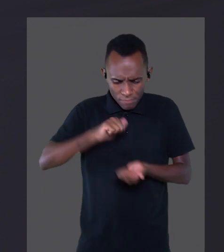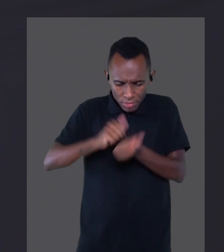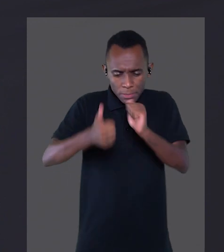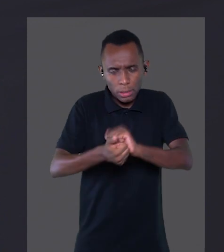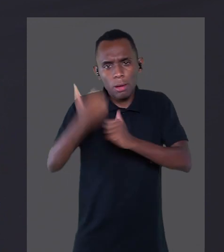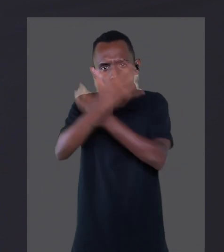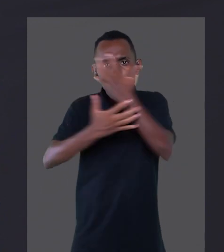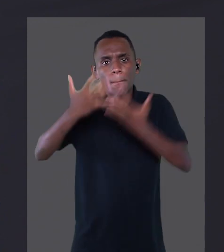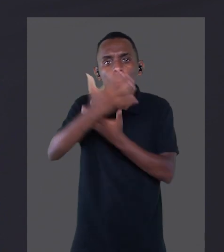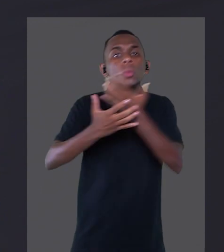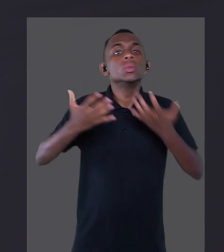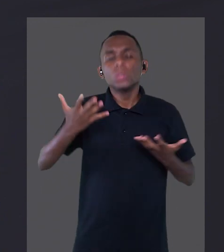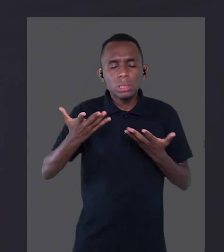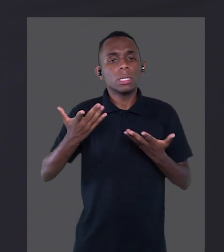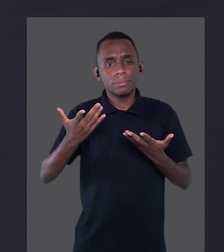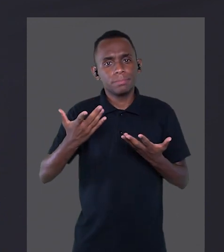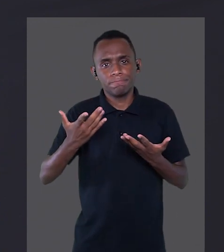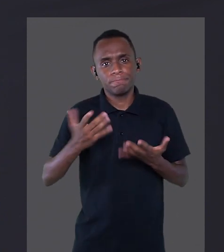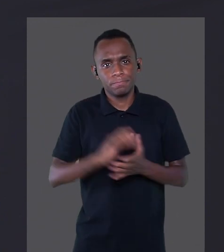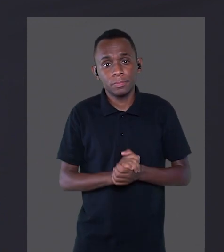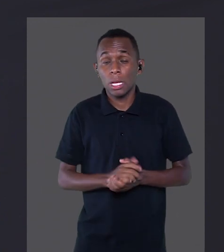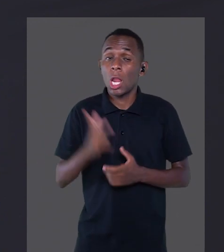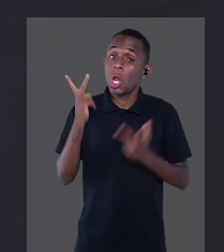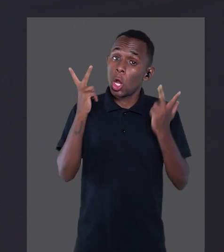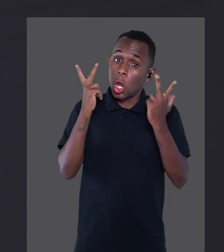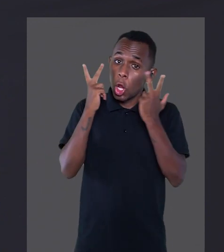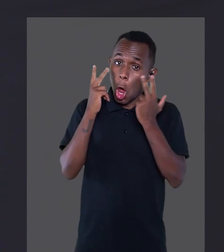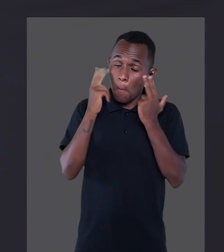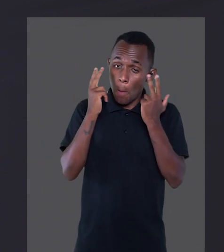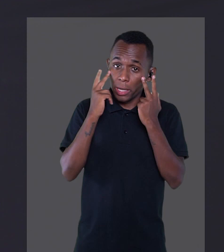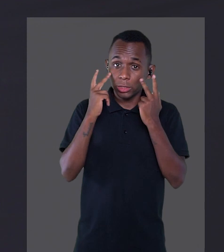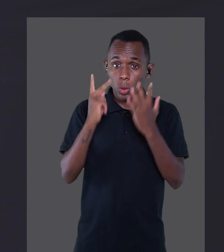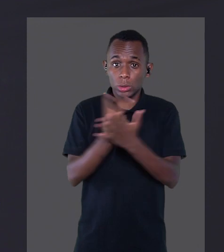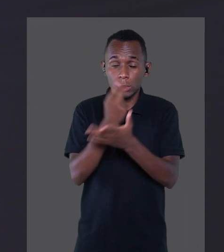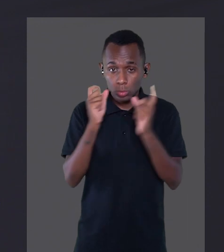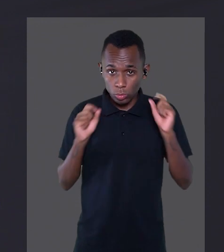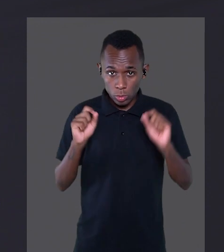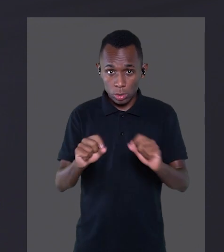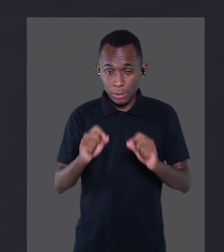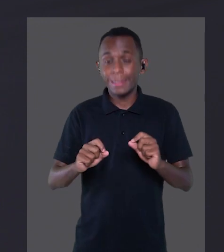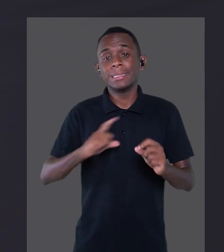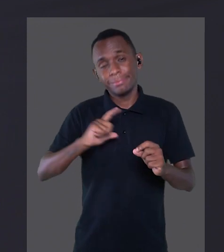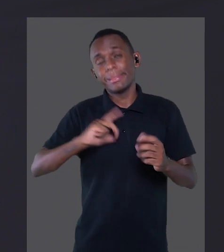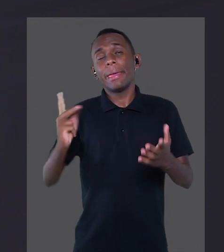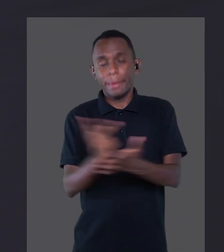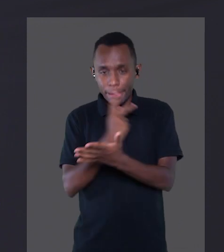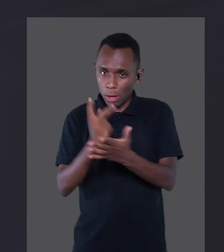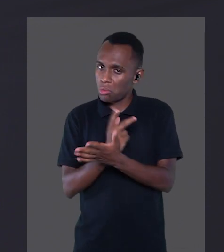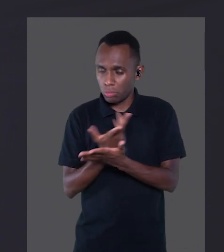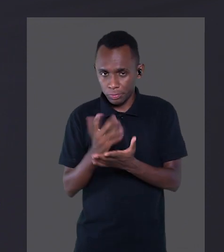vou transformar isso numa canção, geralmente ela incorre num erro que é muito